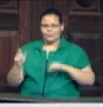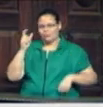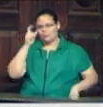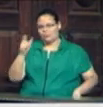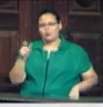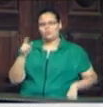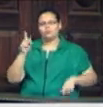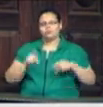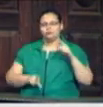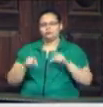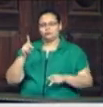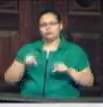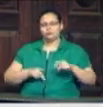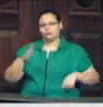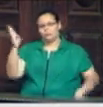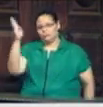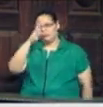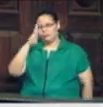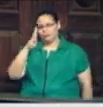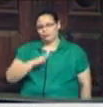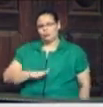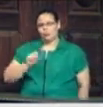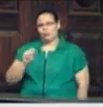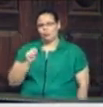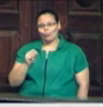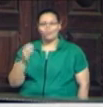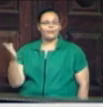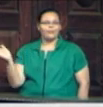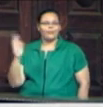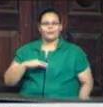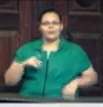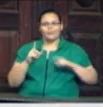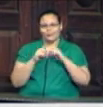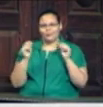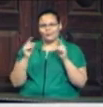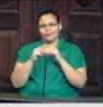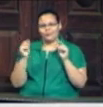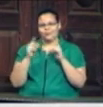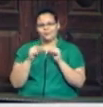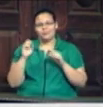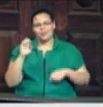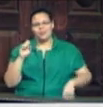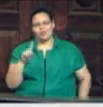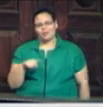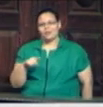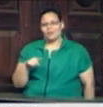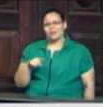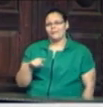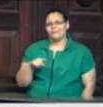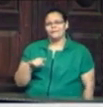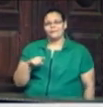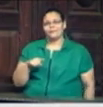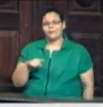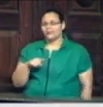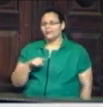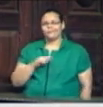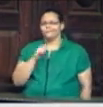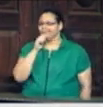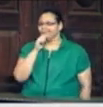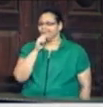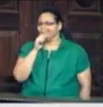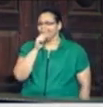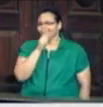povo brasileiro. O que está vindo de Brasília é algo